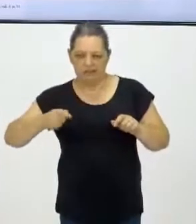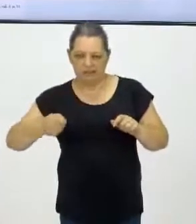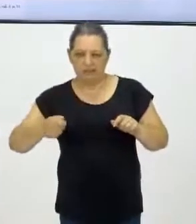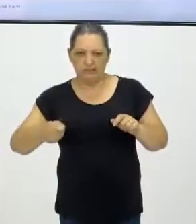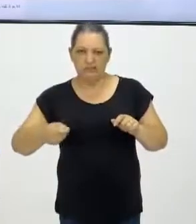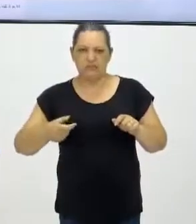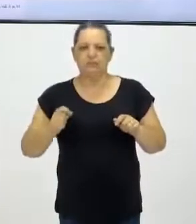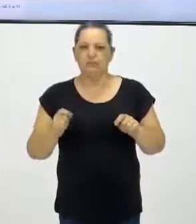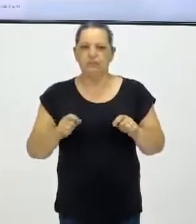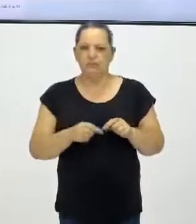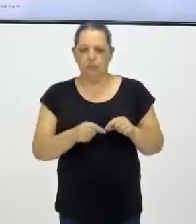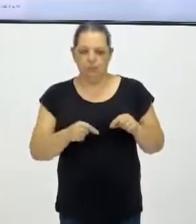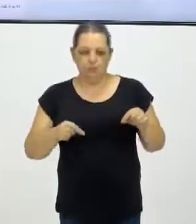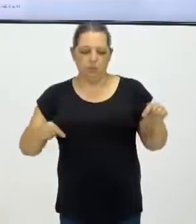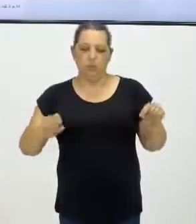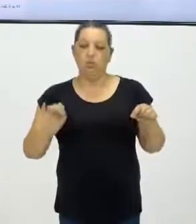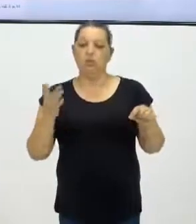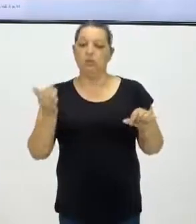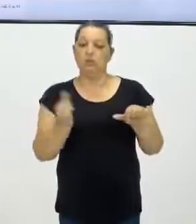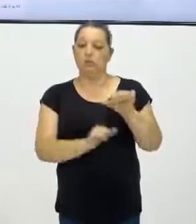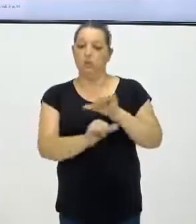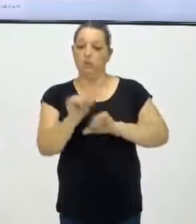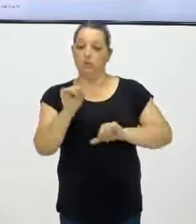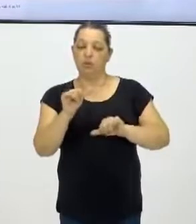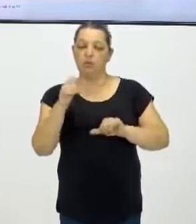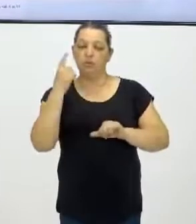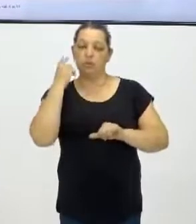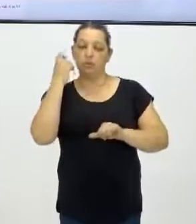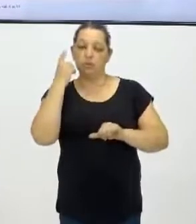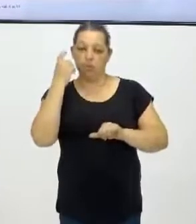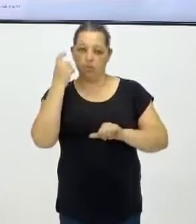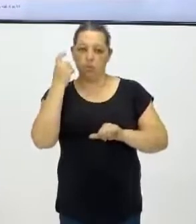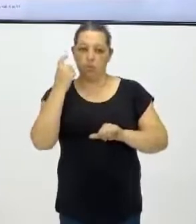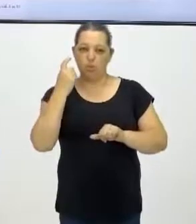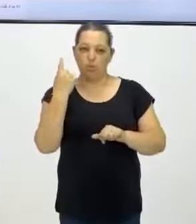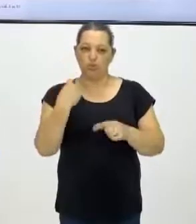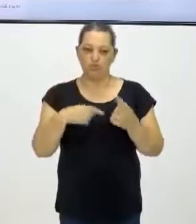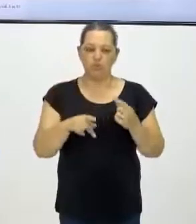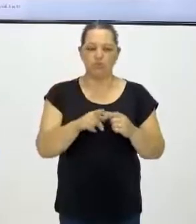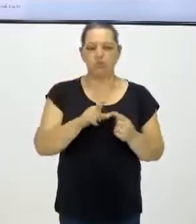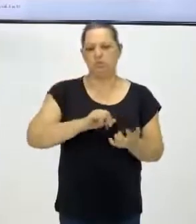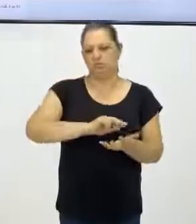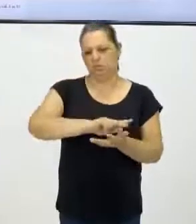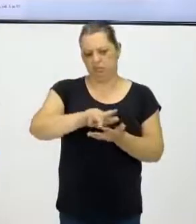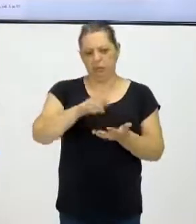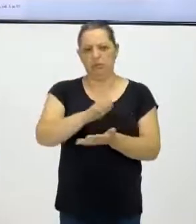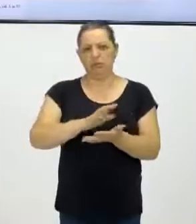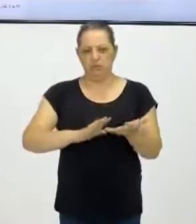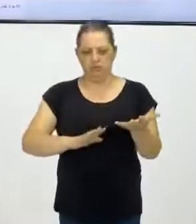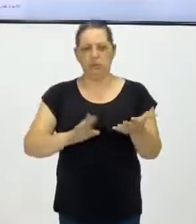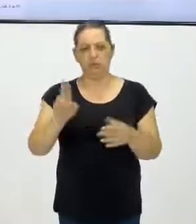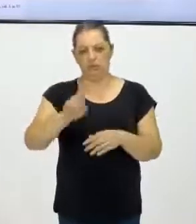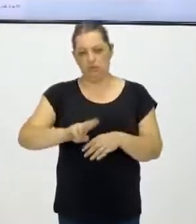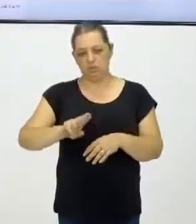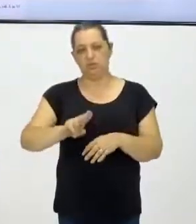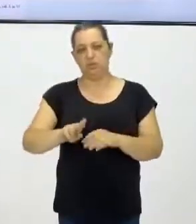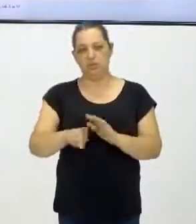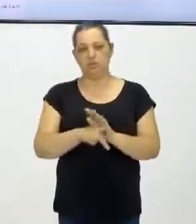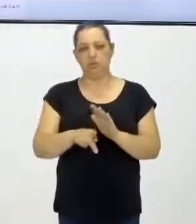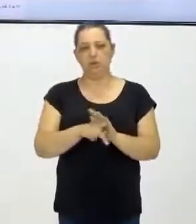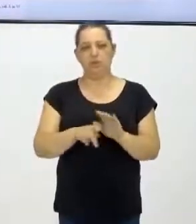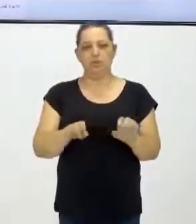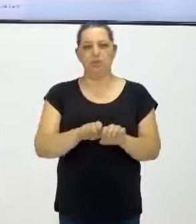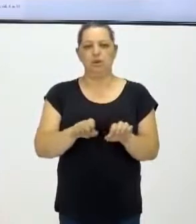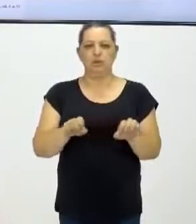a tensão. O que acontece com a frequência do som, tá? Então dá para fazer várias atividades com nossos estudantes usando essa